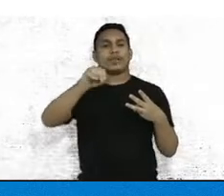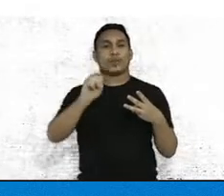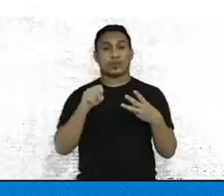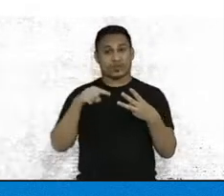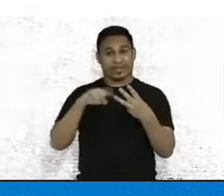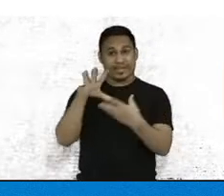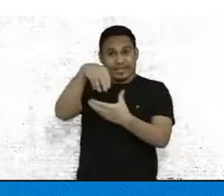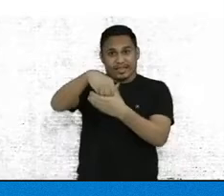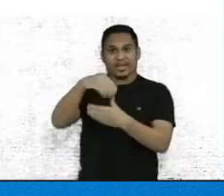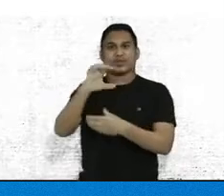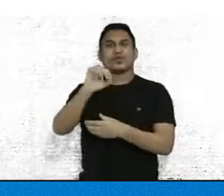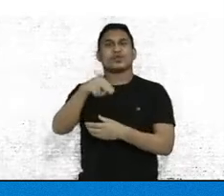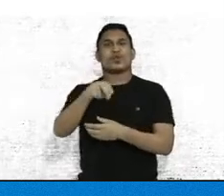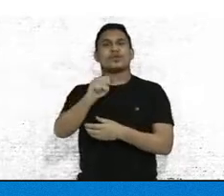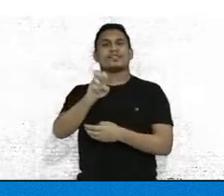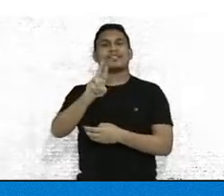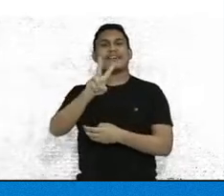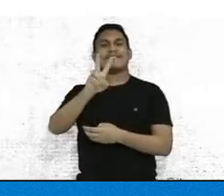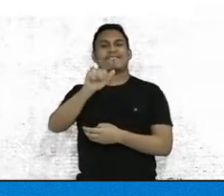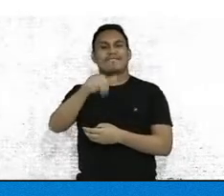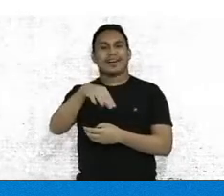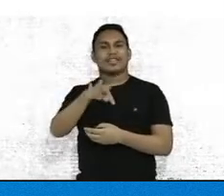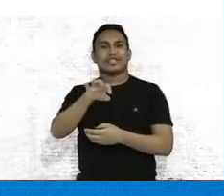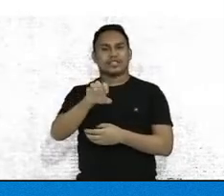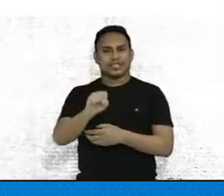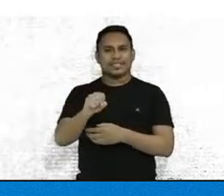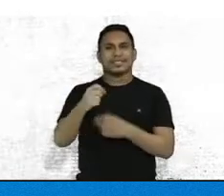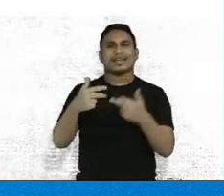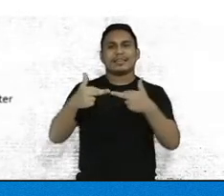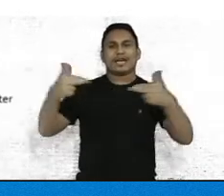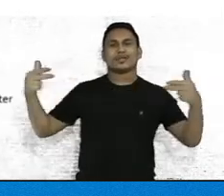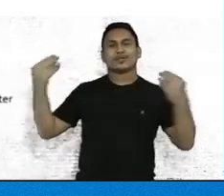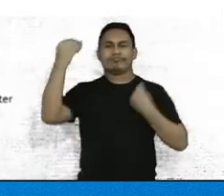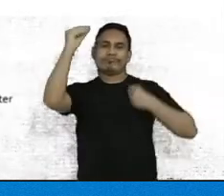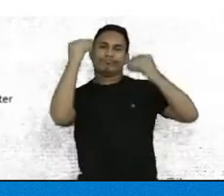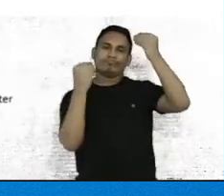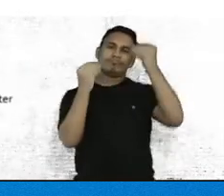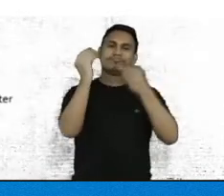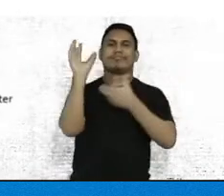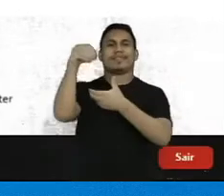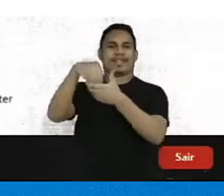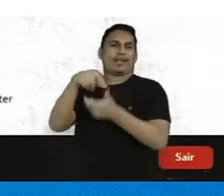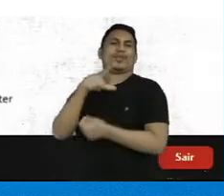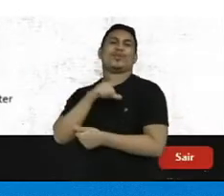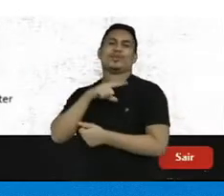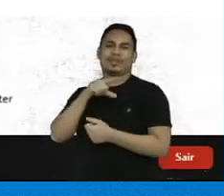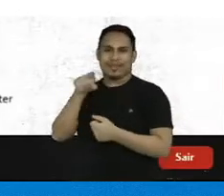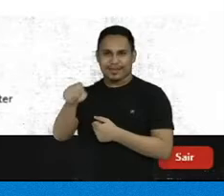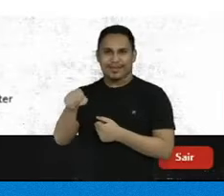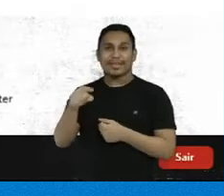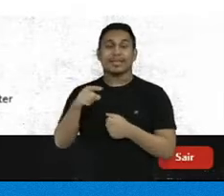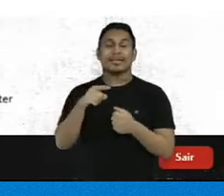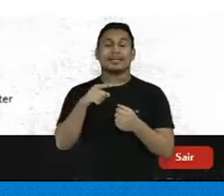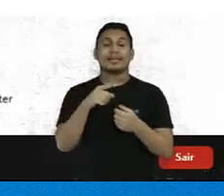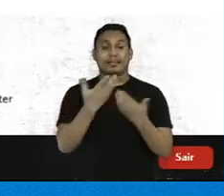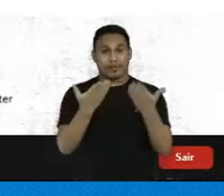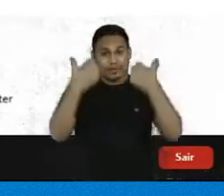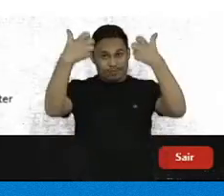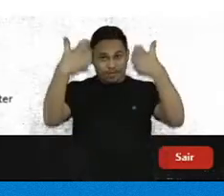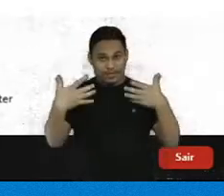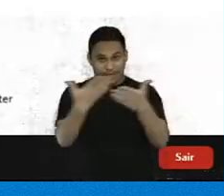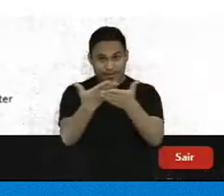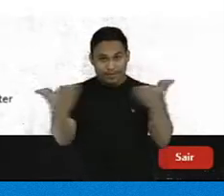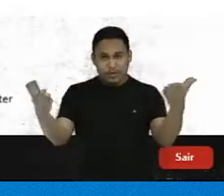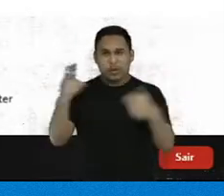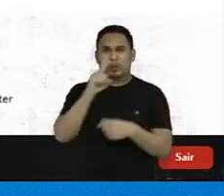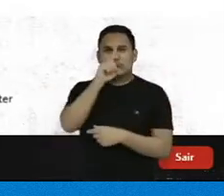dos cosméticos comuns que a gente usa por aí, tá? Então, como eu falei para vocês, as toxinas ambientais,